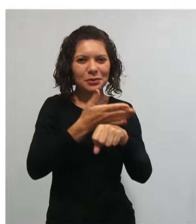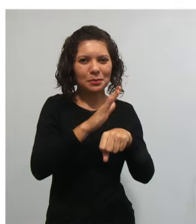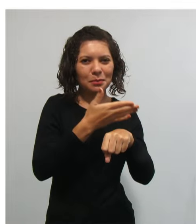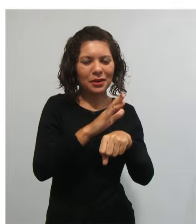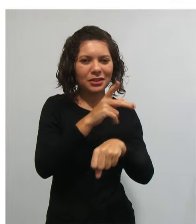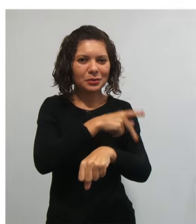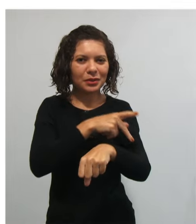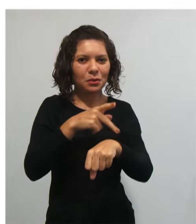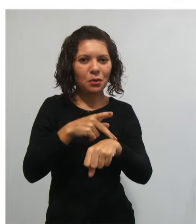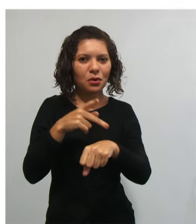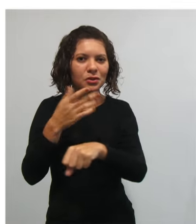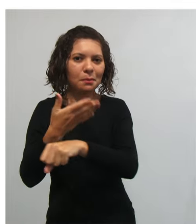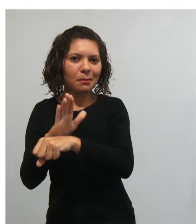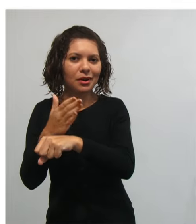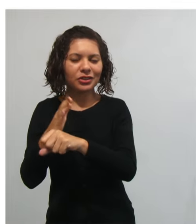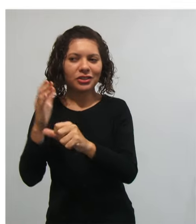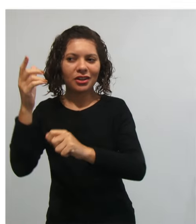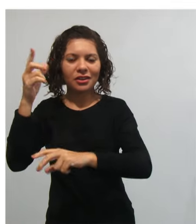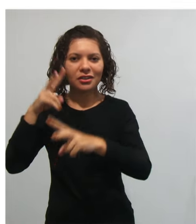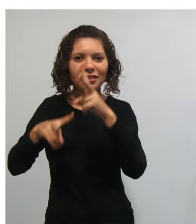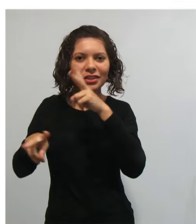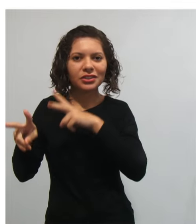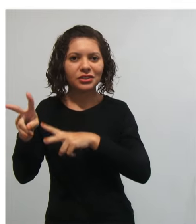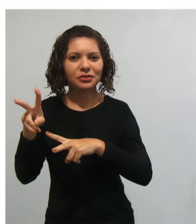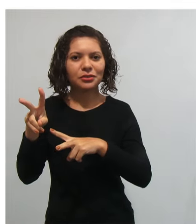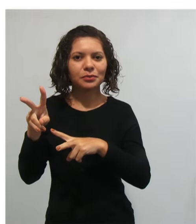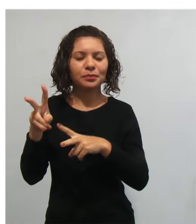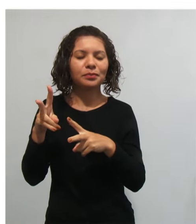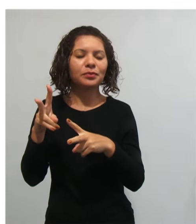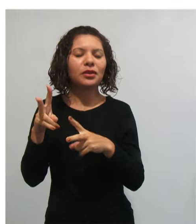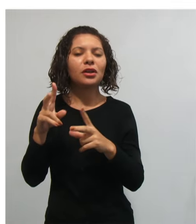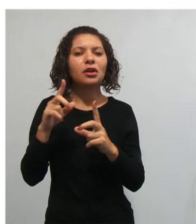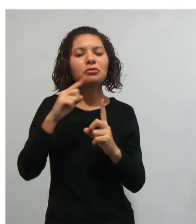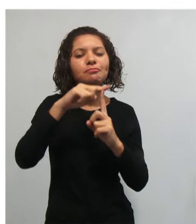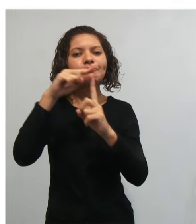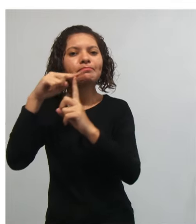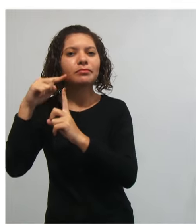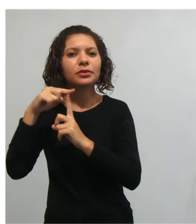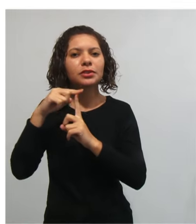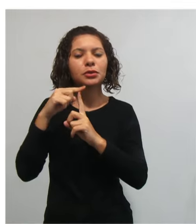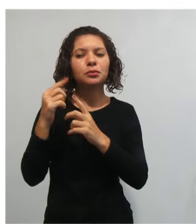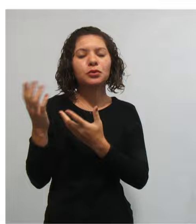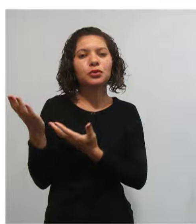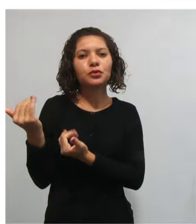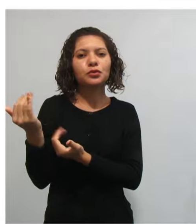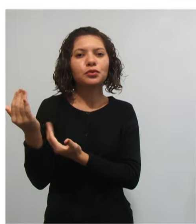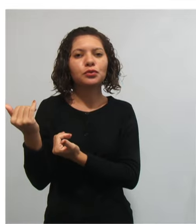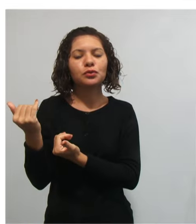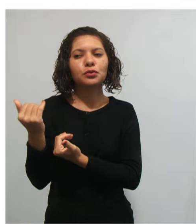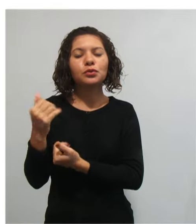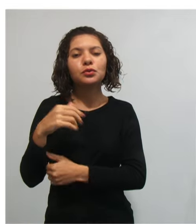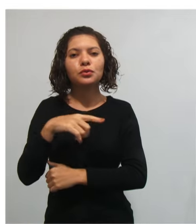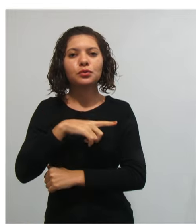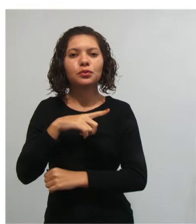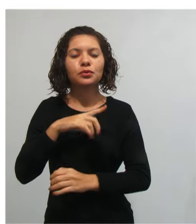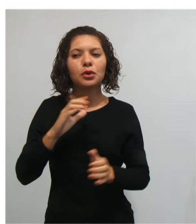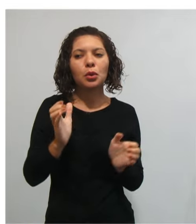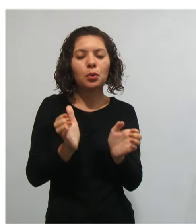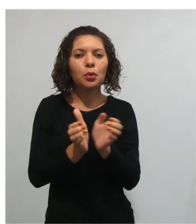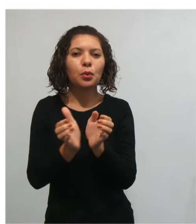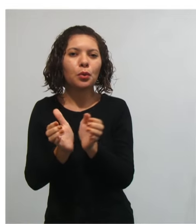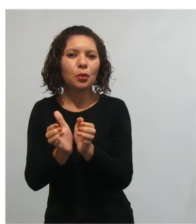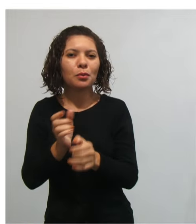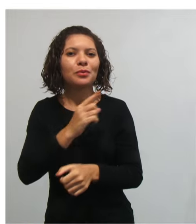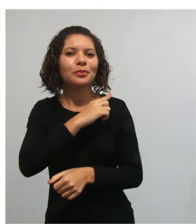médio voltado especialmente para essa relação prática pedagógica e prática avaliativa trabalhar com juventudes diversos tipos